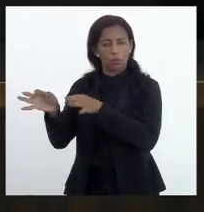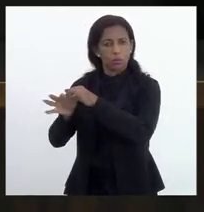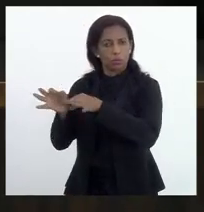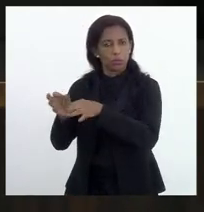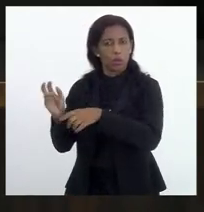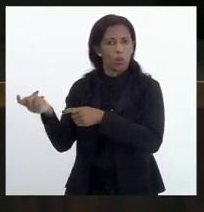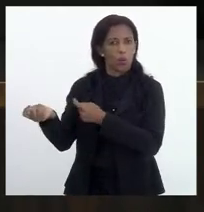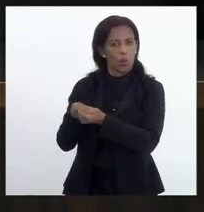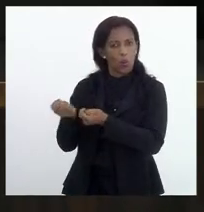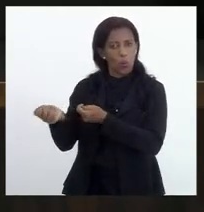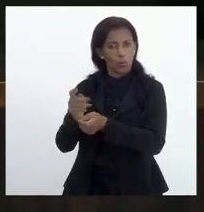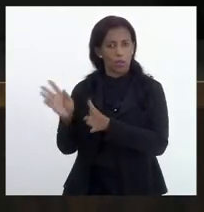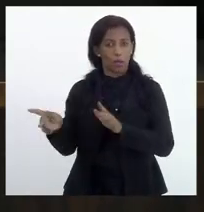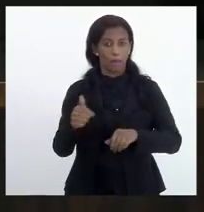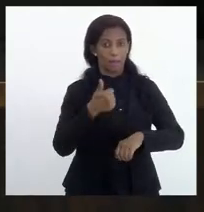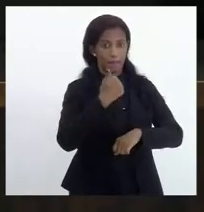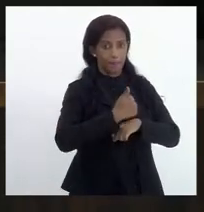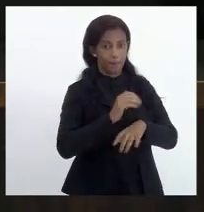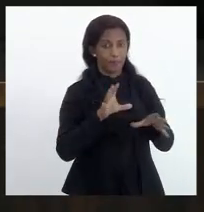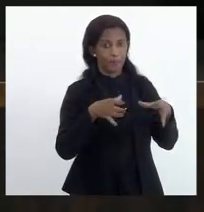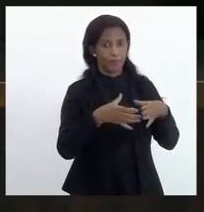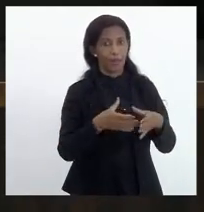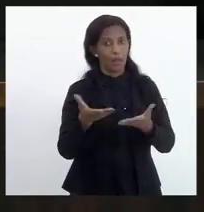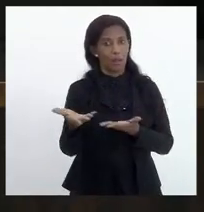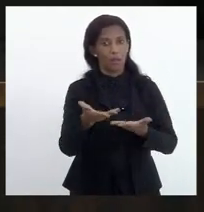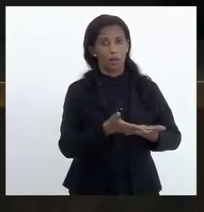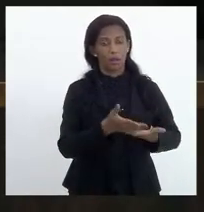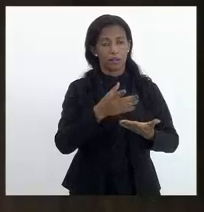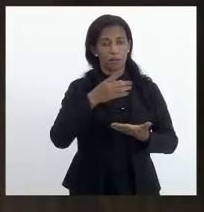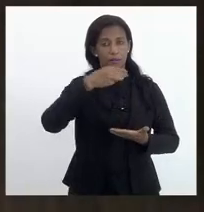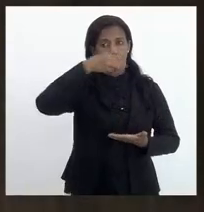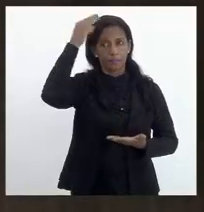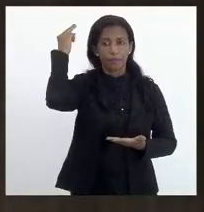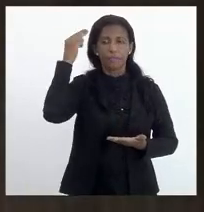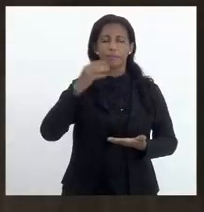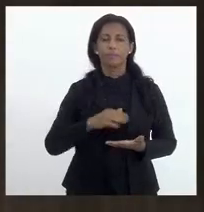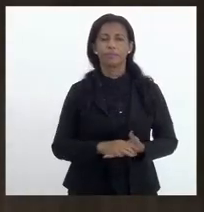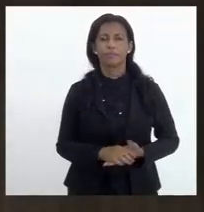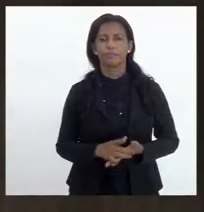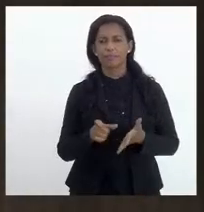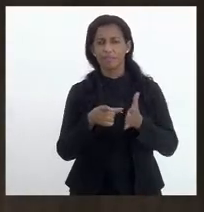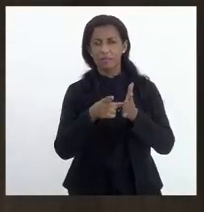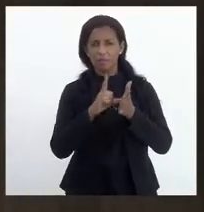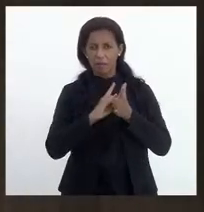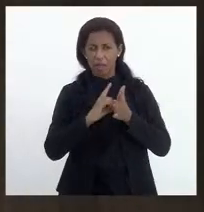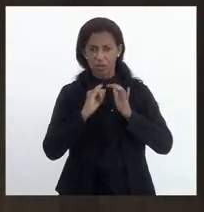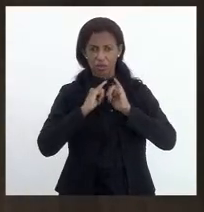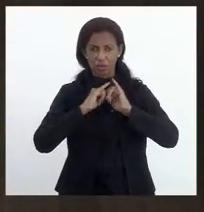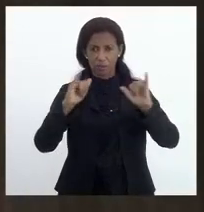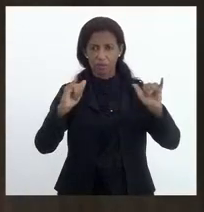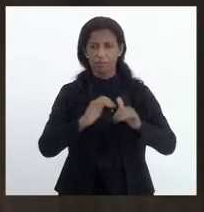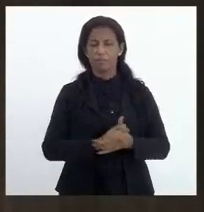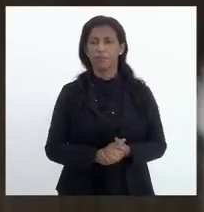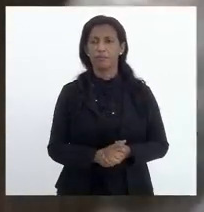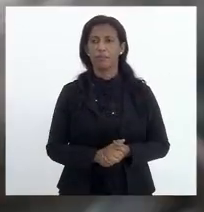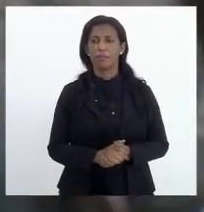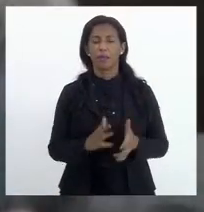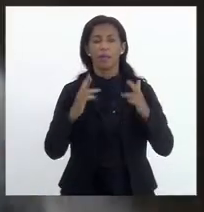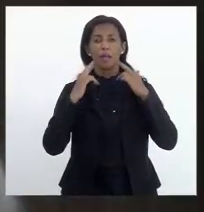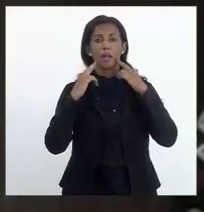pela Comissão de Constituição e Justiça, deputado Márcio Pacheco. Senhor presidente, apenas então, para antes disso dar um aviso, a audiência pública será